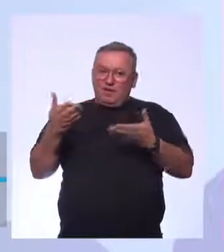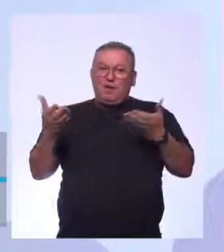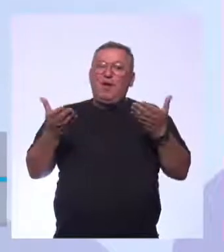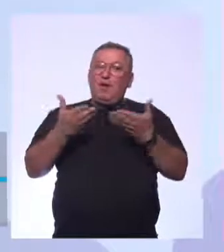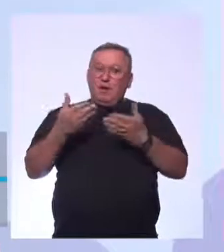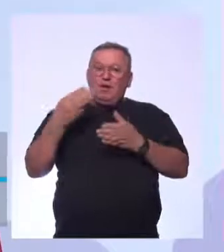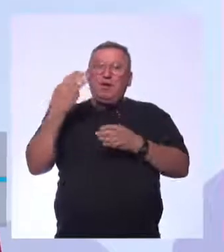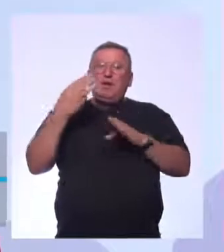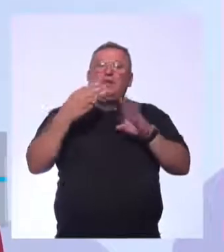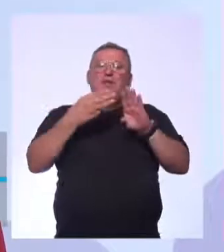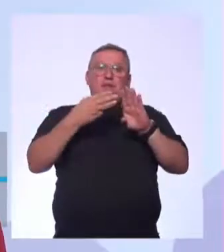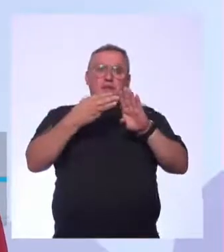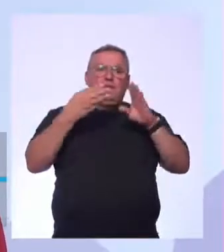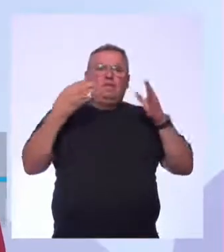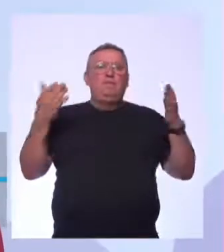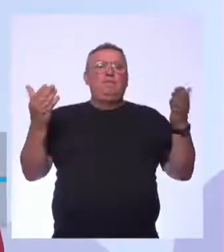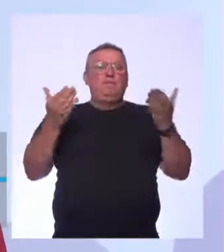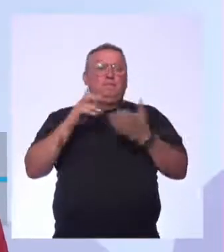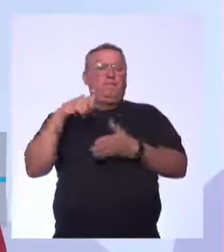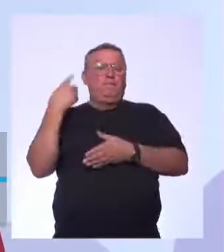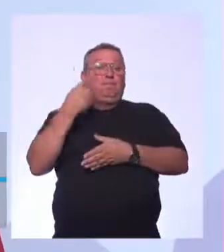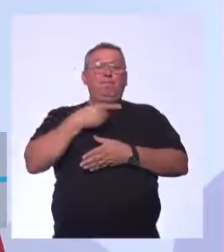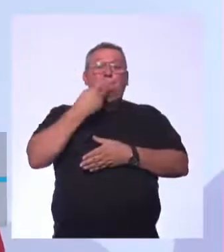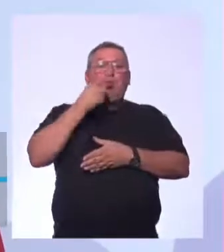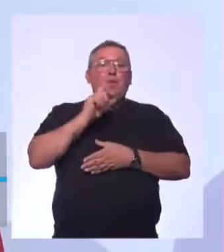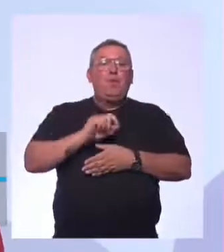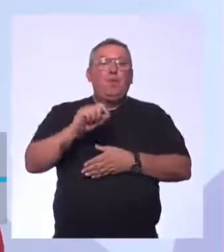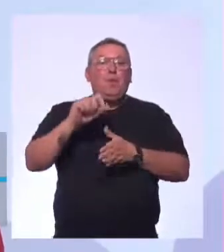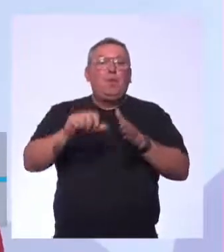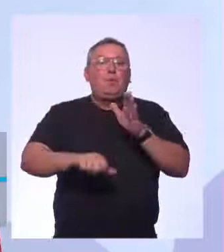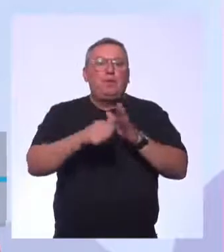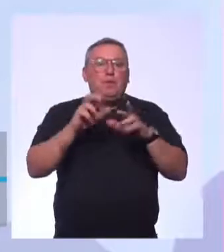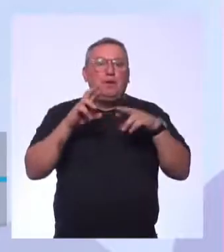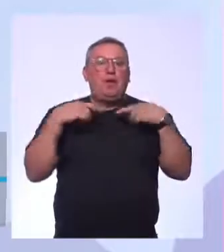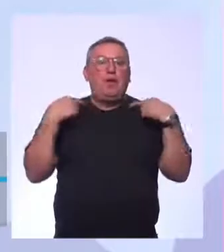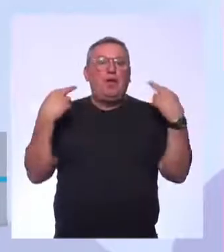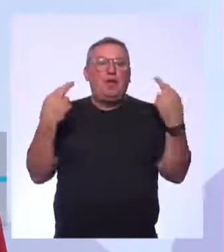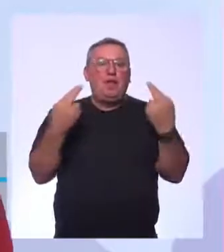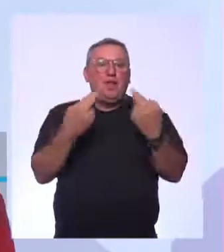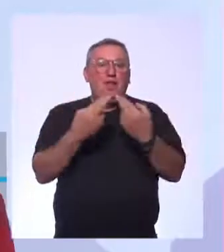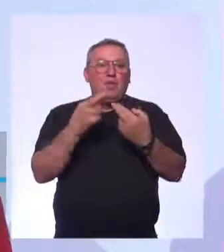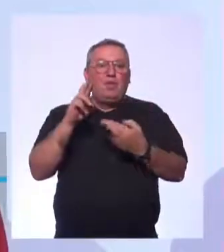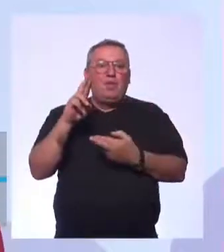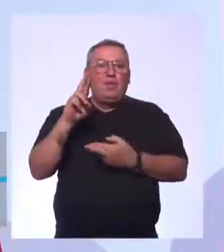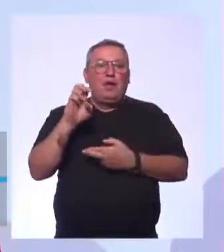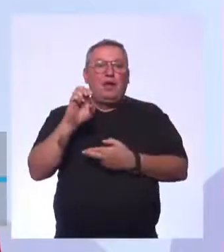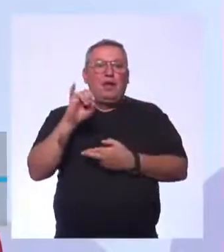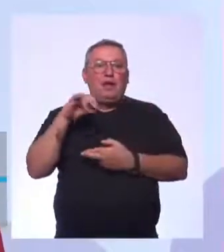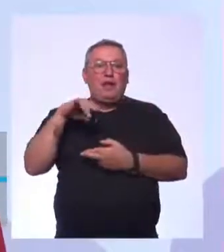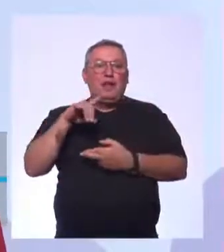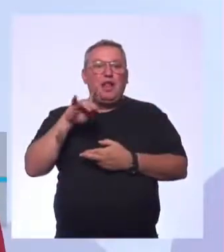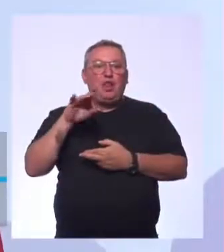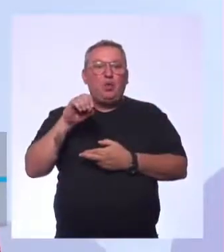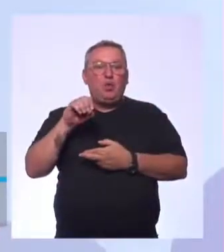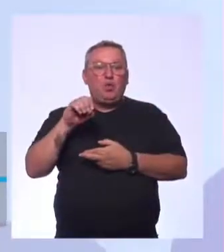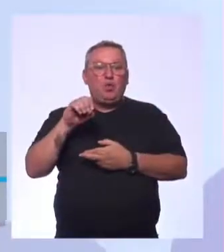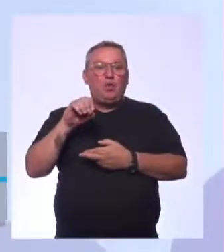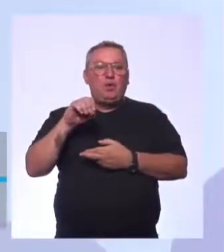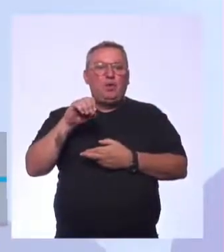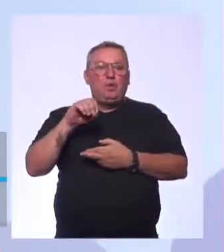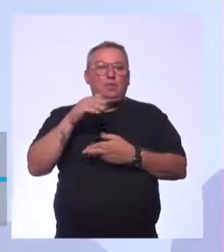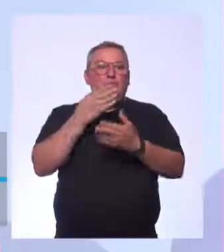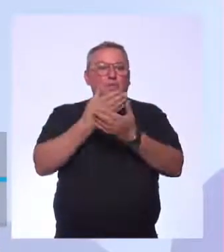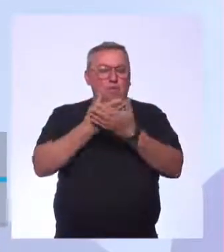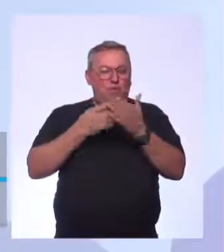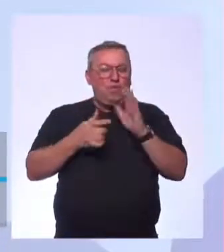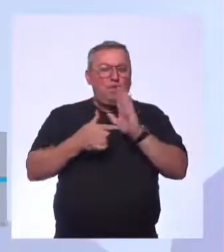terceiro bimestre. E hoje nós vamos falar sobre o primeiro reinado, a aula número 1. Nós teremos 2 aulas com esse tema. Vou